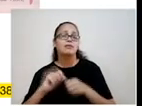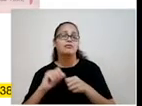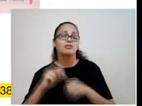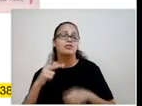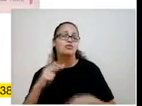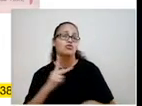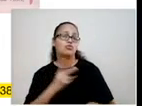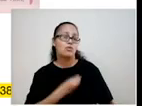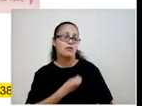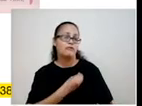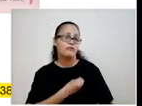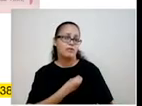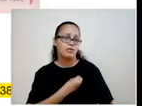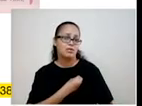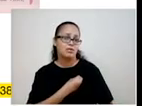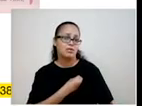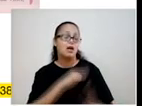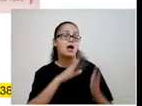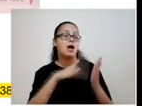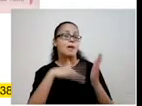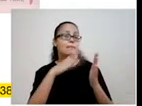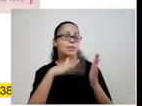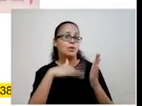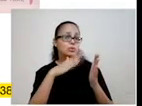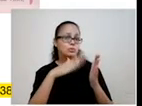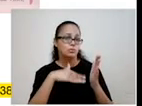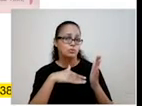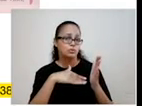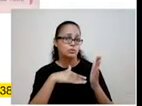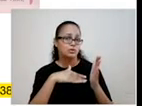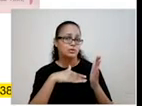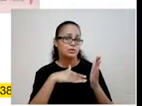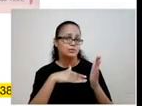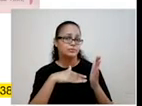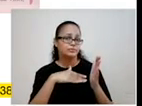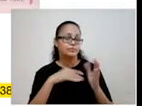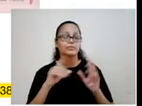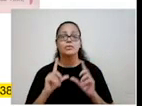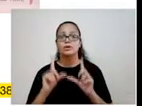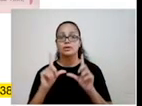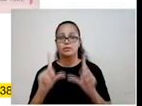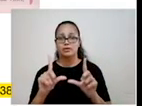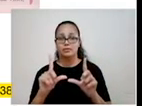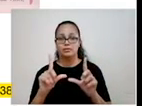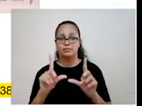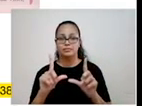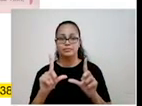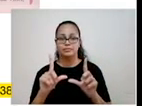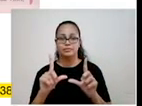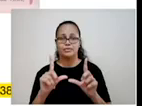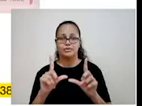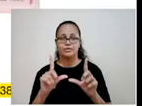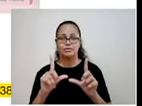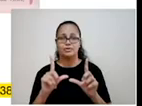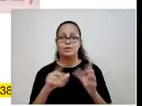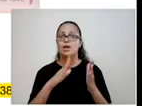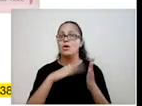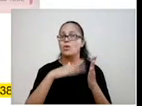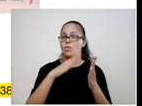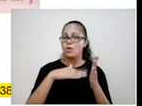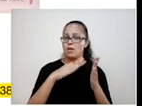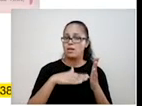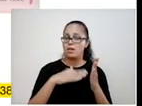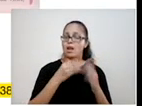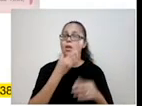vida foi a pintura. Aqui acima eu trago um autorretrato de Leonardo